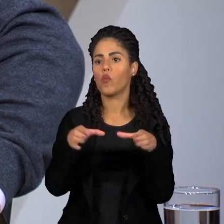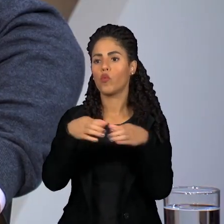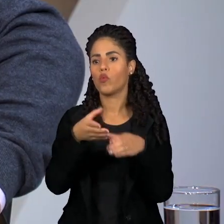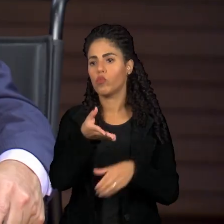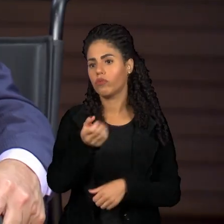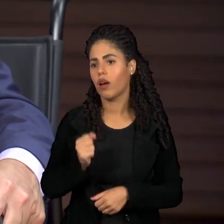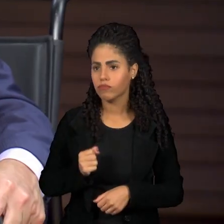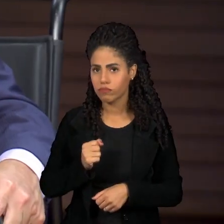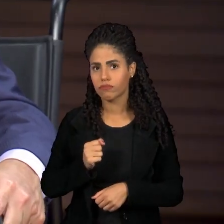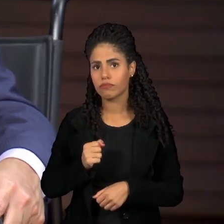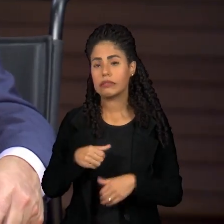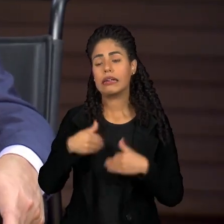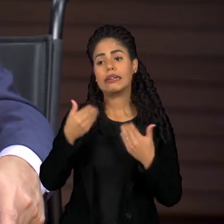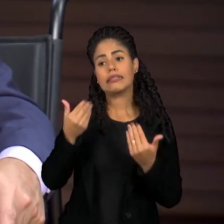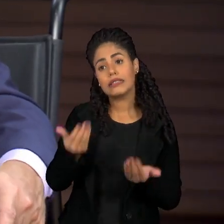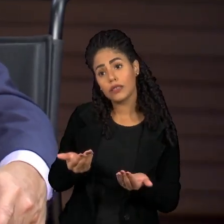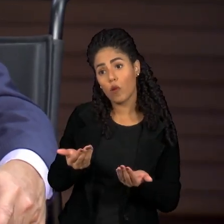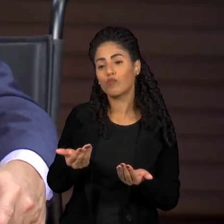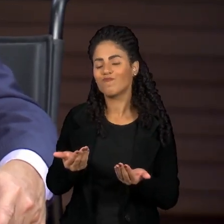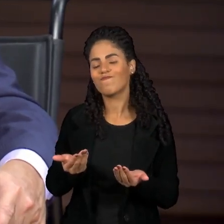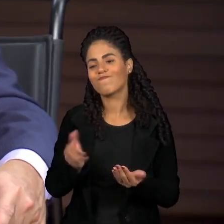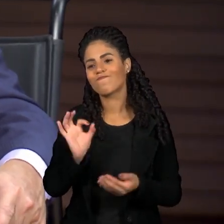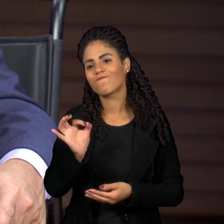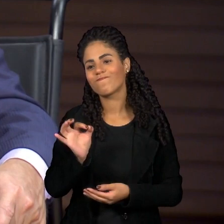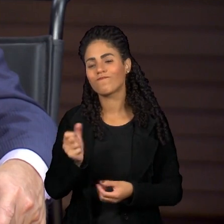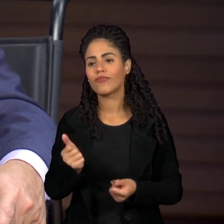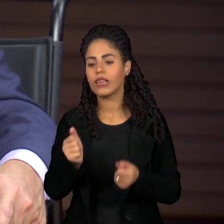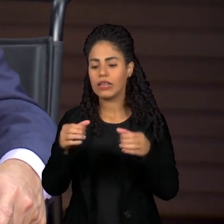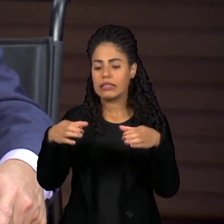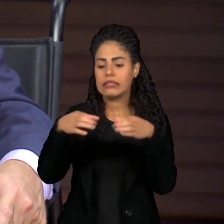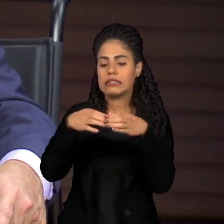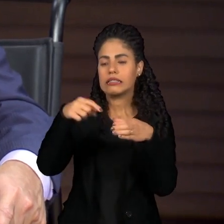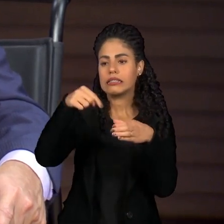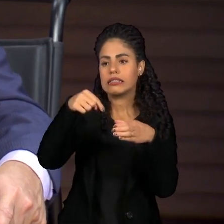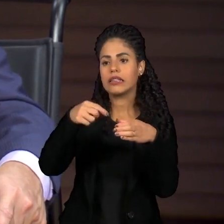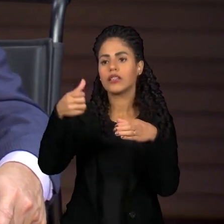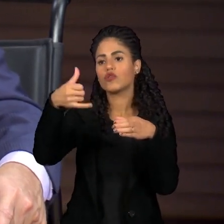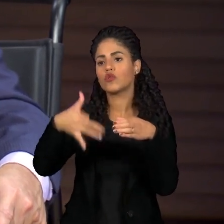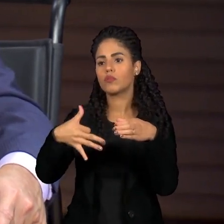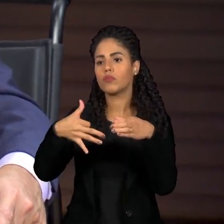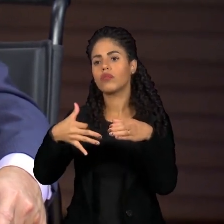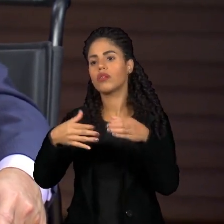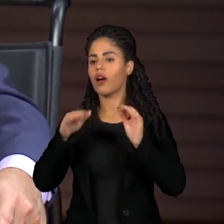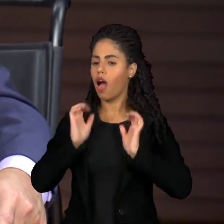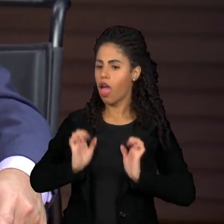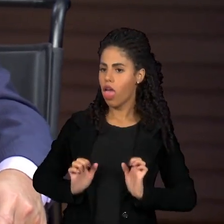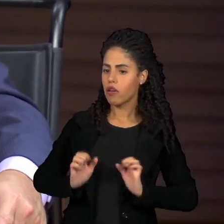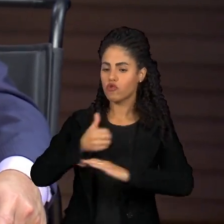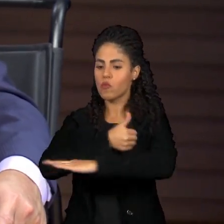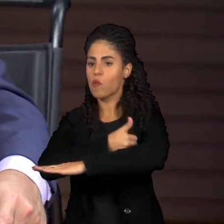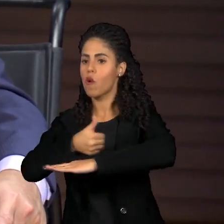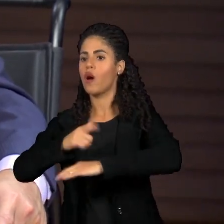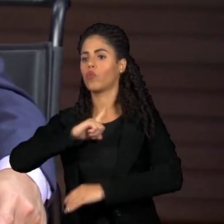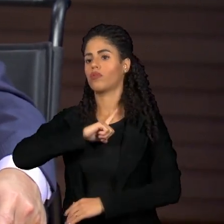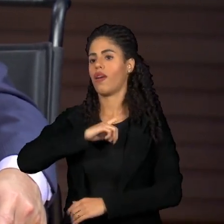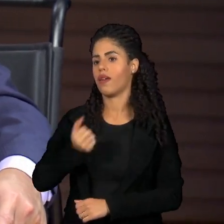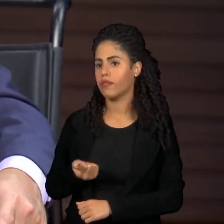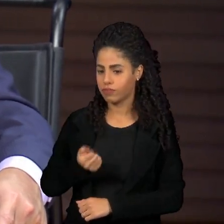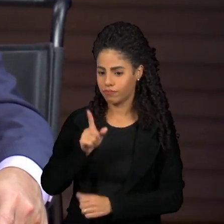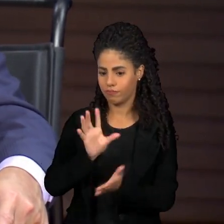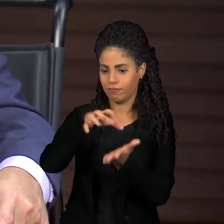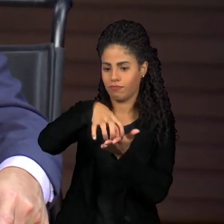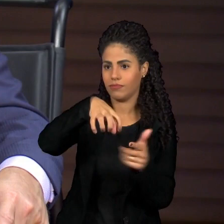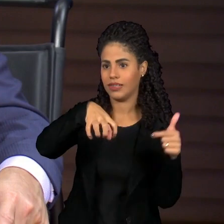Né? Eu acho que, no fundo, uma categoria, porque isso dá um componente moral, né? Teria alguns parlamentares que seriam